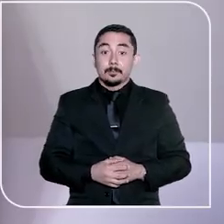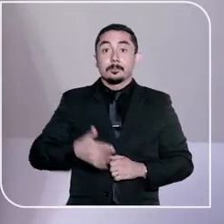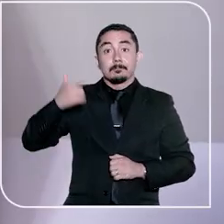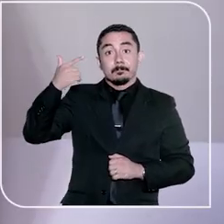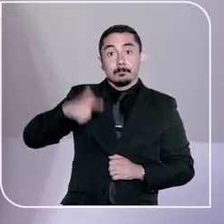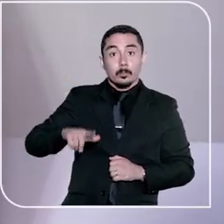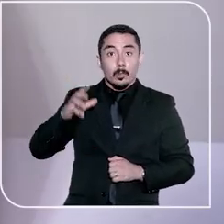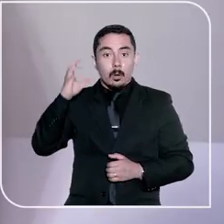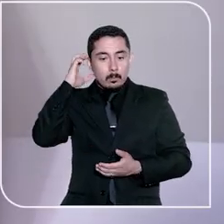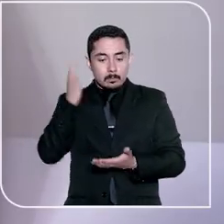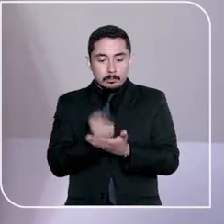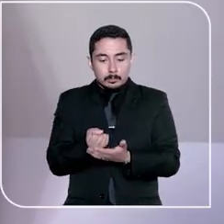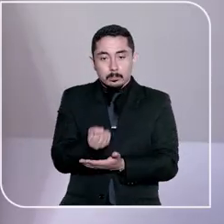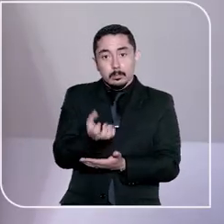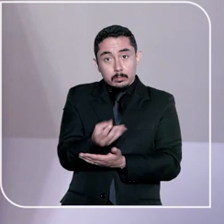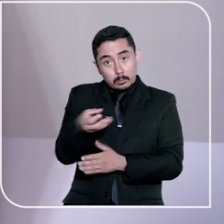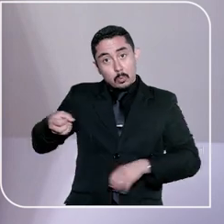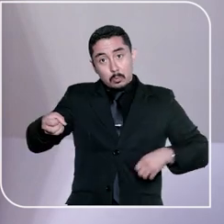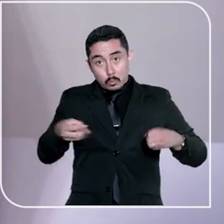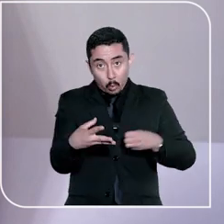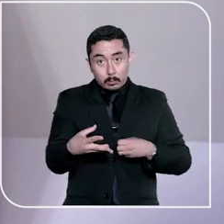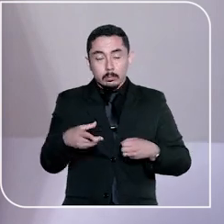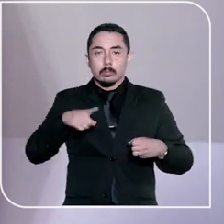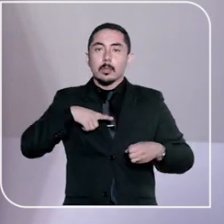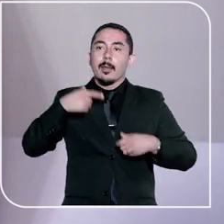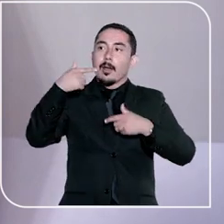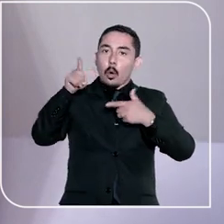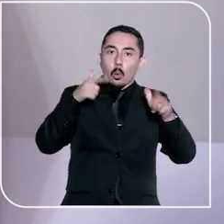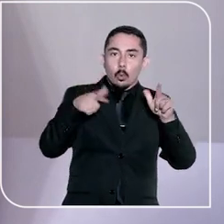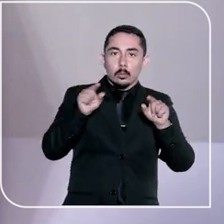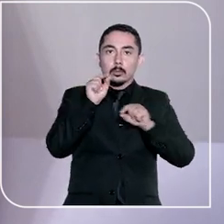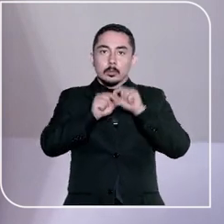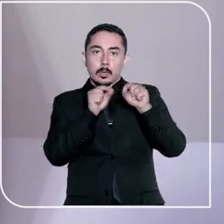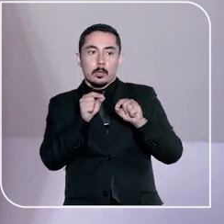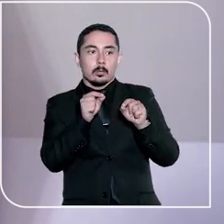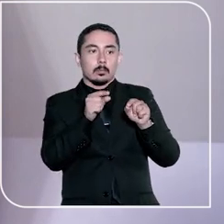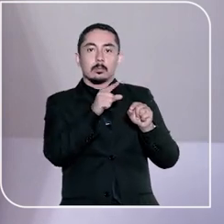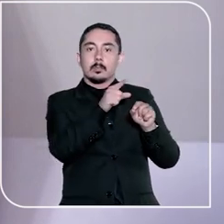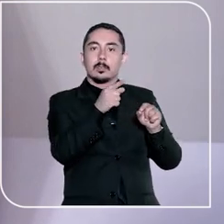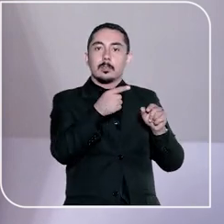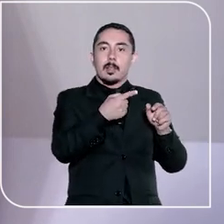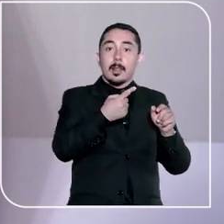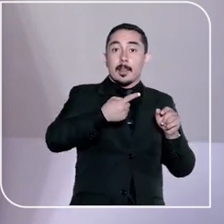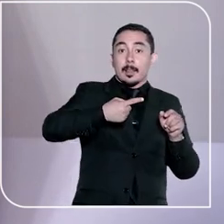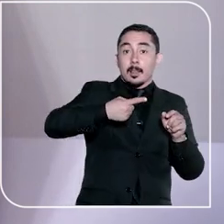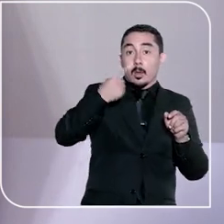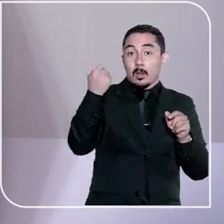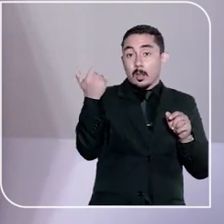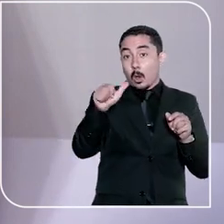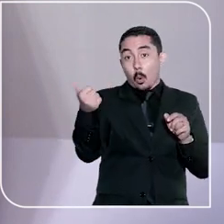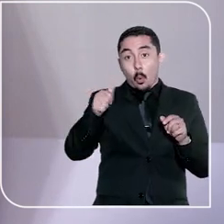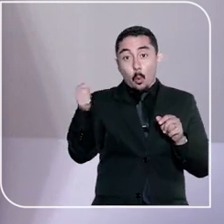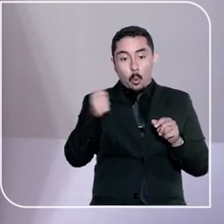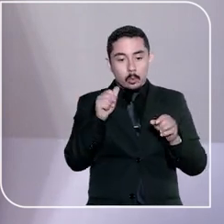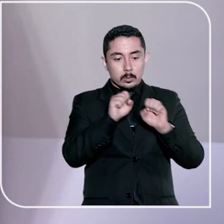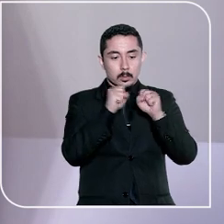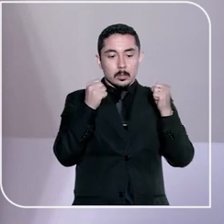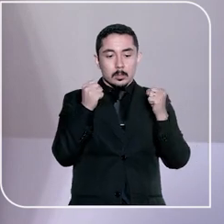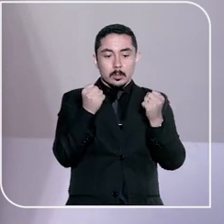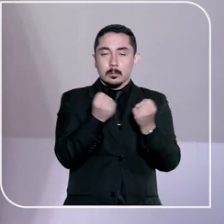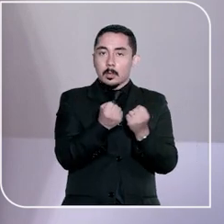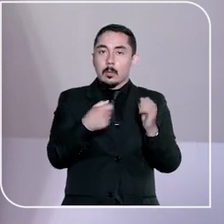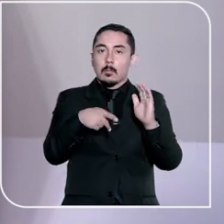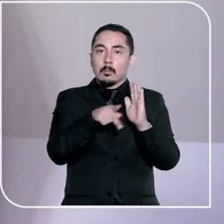um novo podcast outra importante iniciativa do STJ foi a realização do 11º seminário de